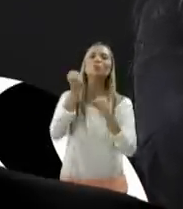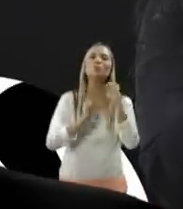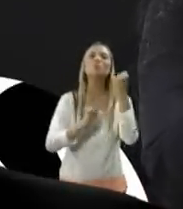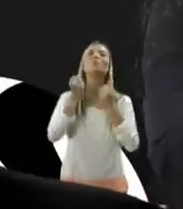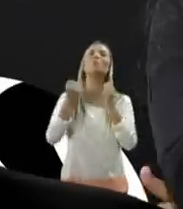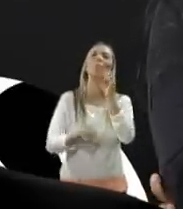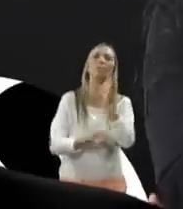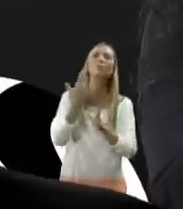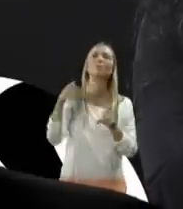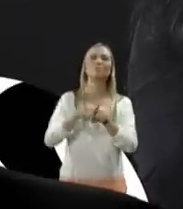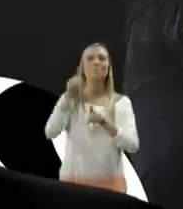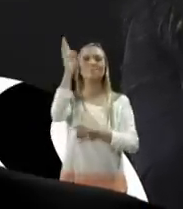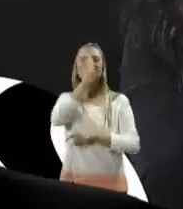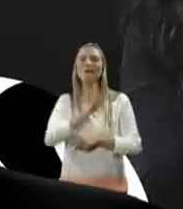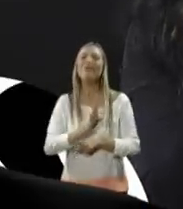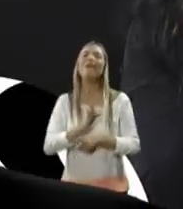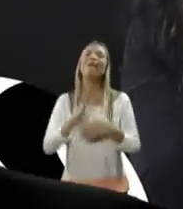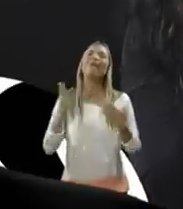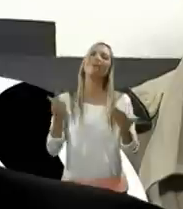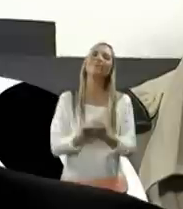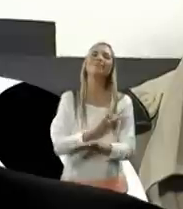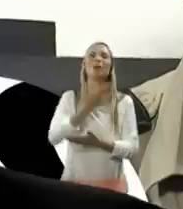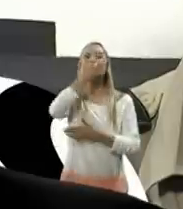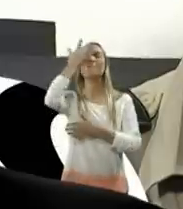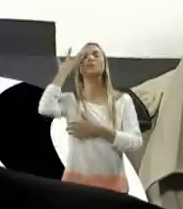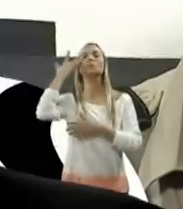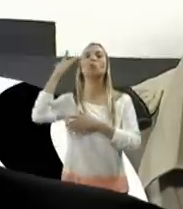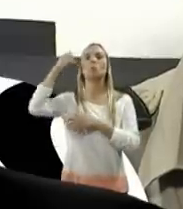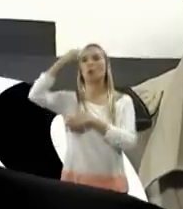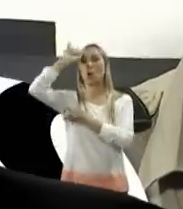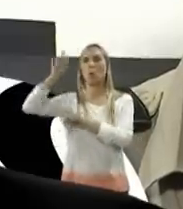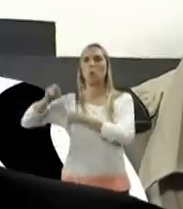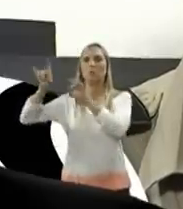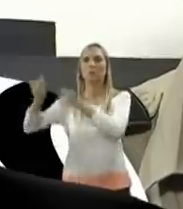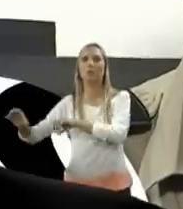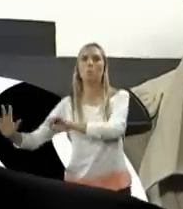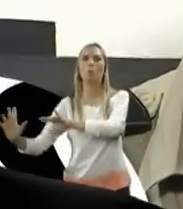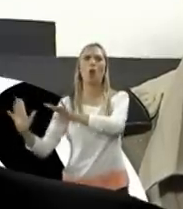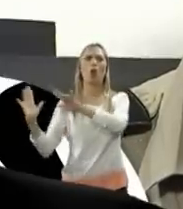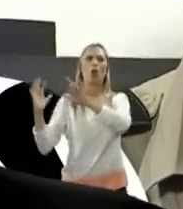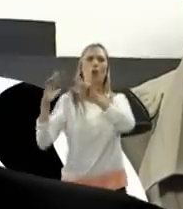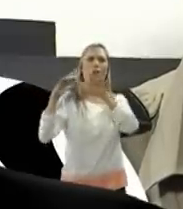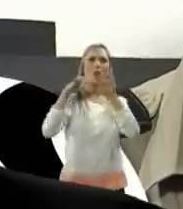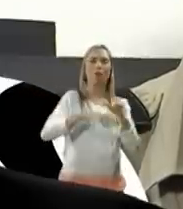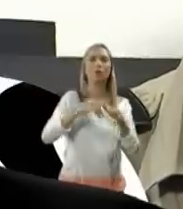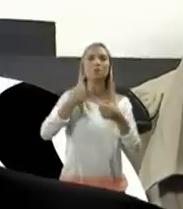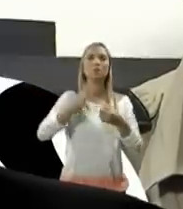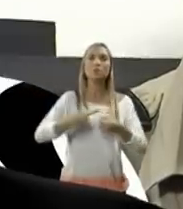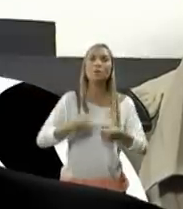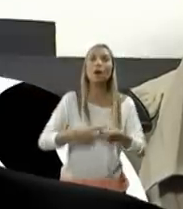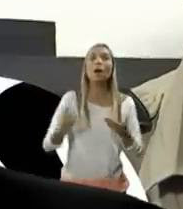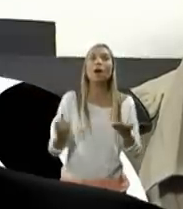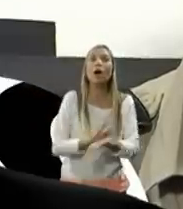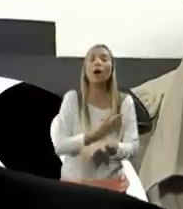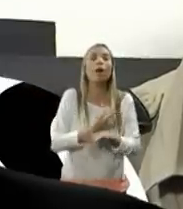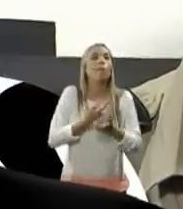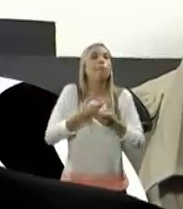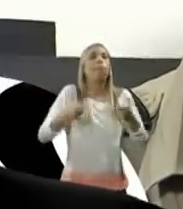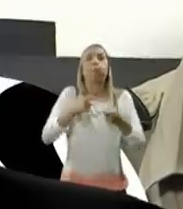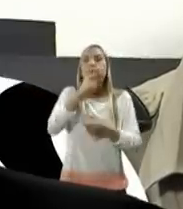todo esse contingente que veio, de populacional que veio do campo. Muito menos as políticas sociais de